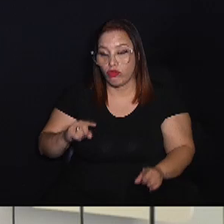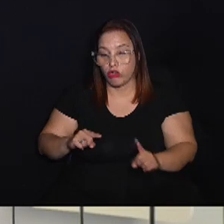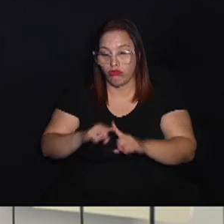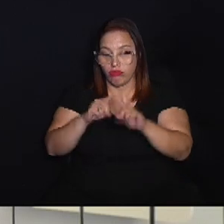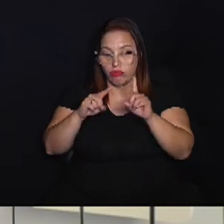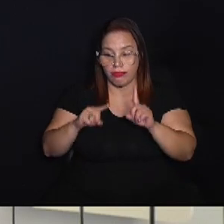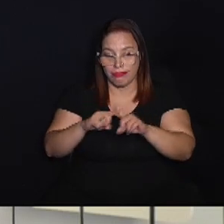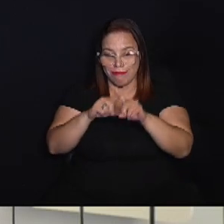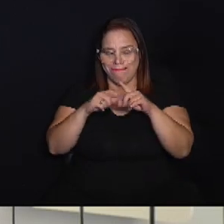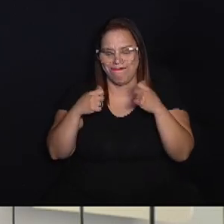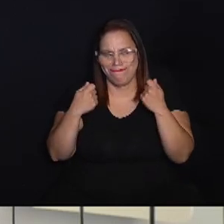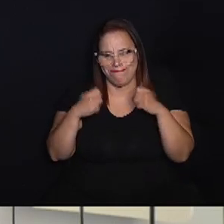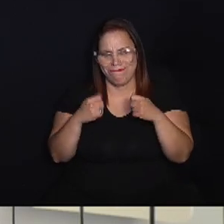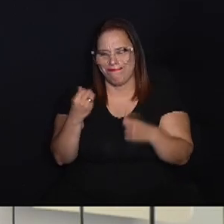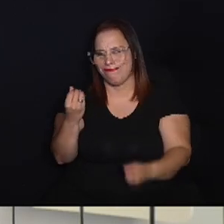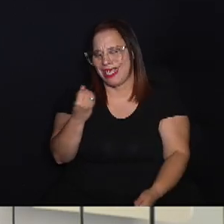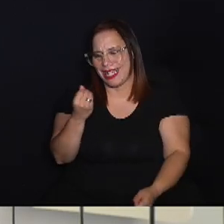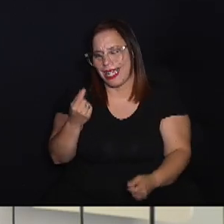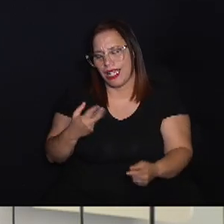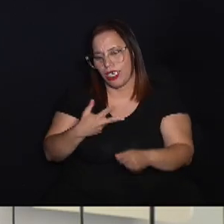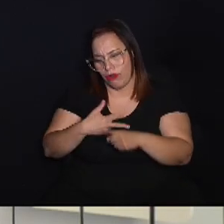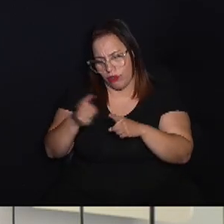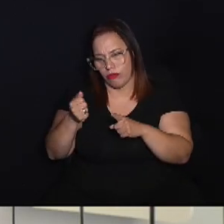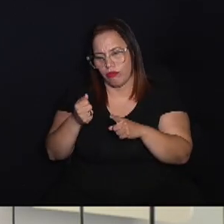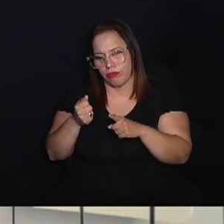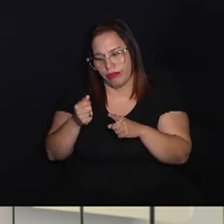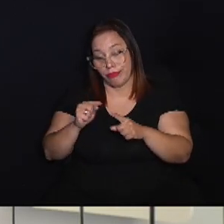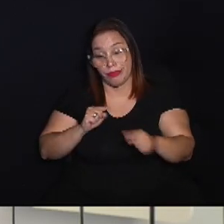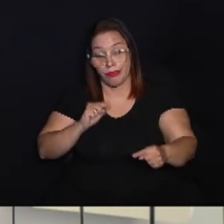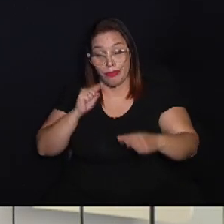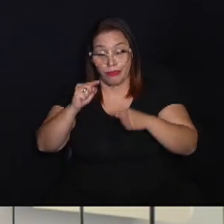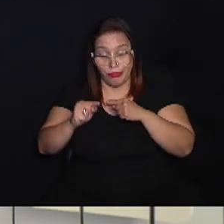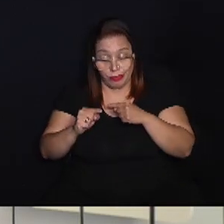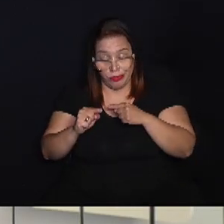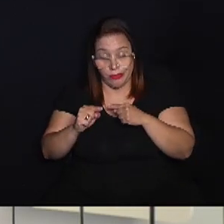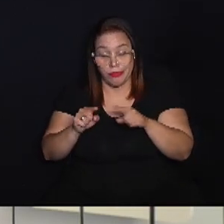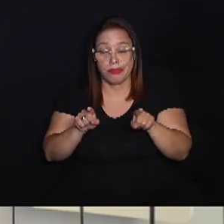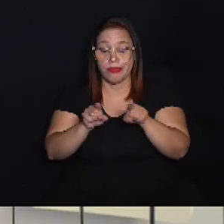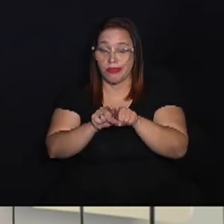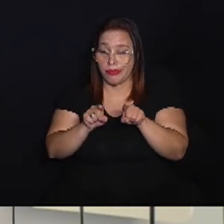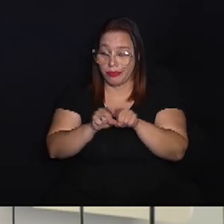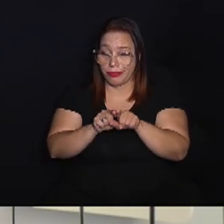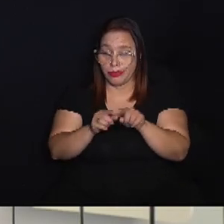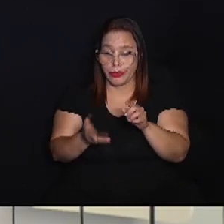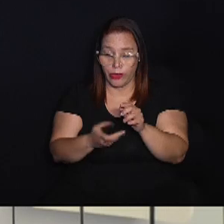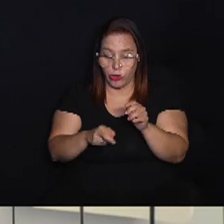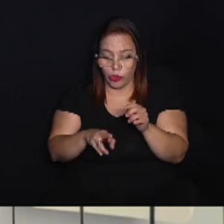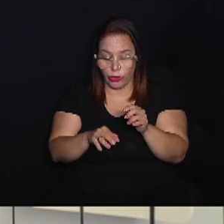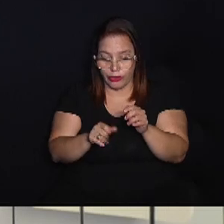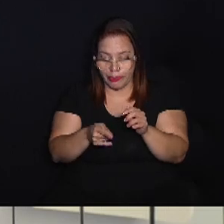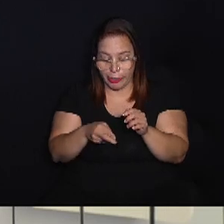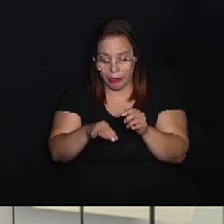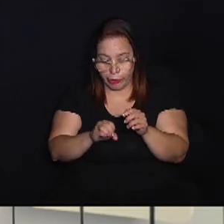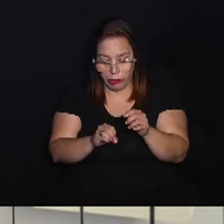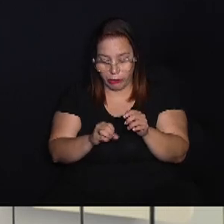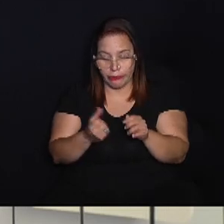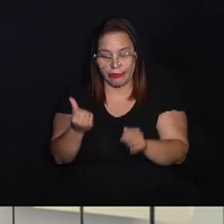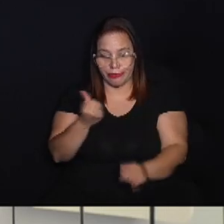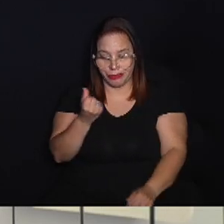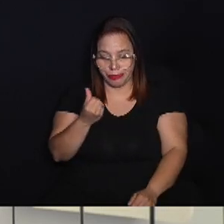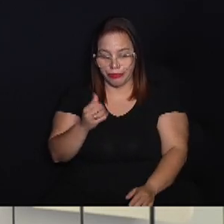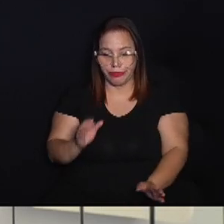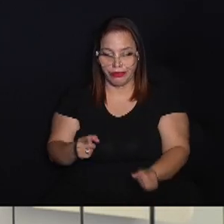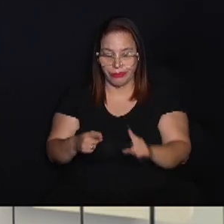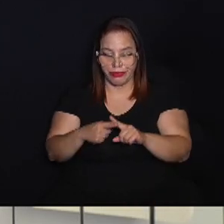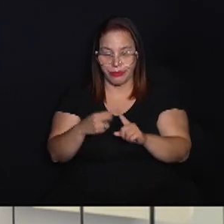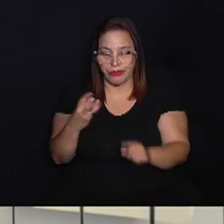vai precisar de 6 vitórias. O adversário de logo mais também está na zona de rebaixamento. É a primeira equipe